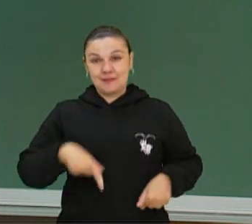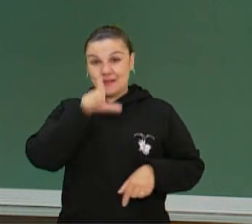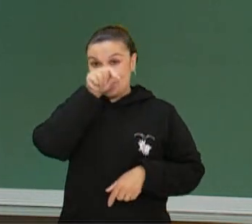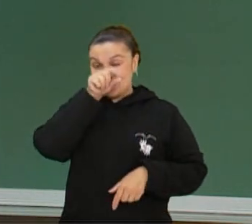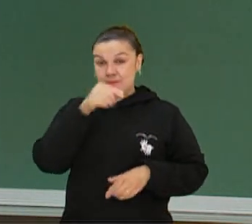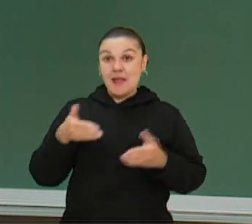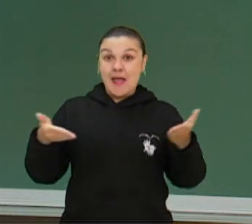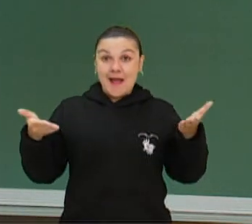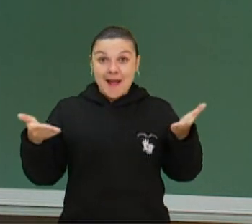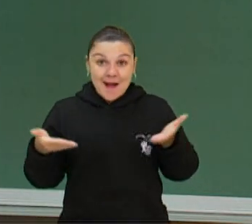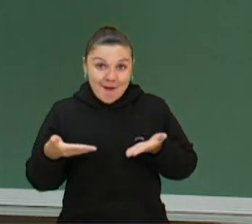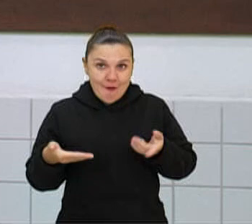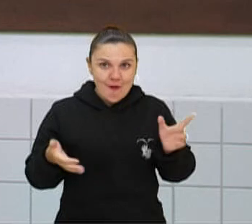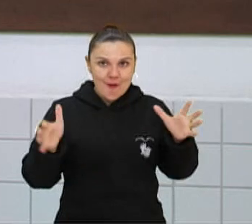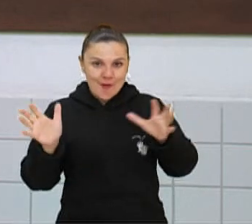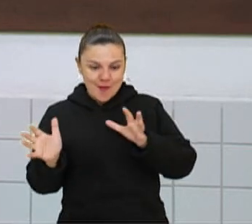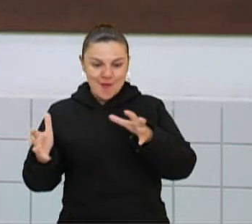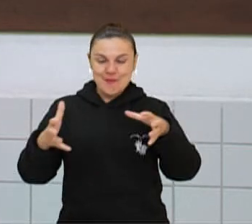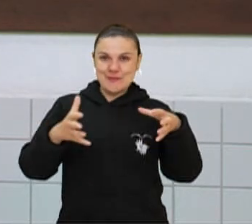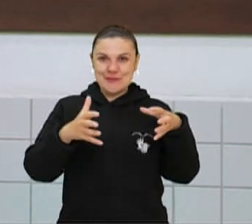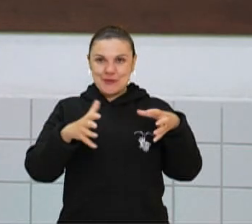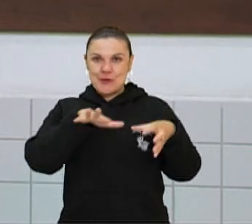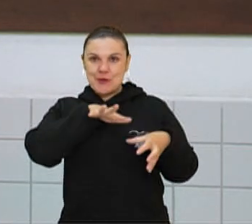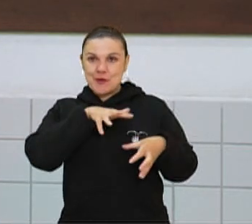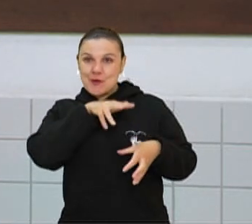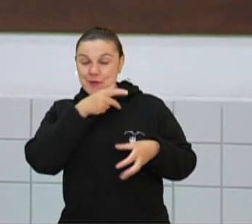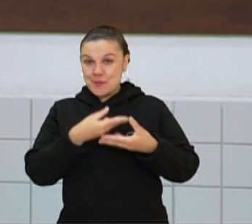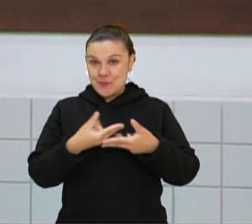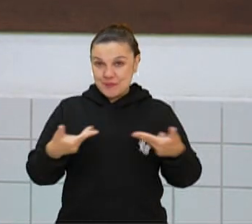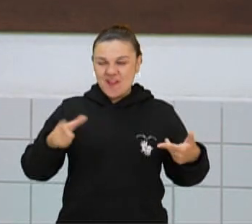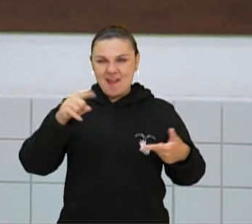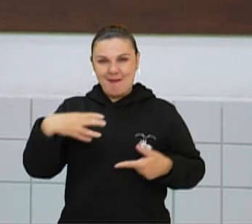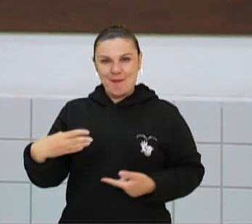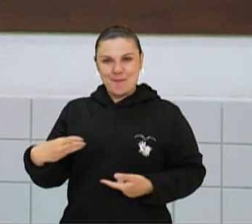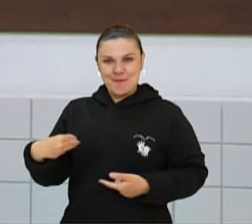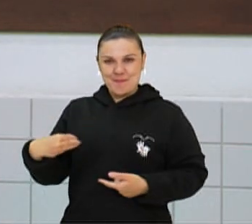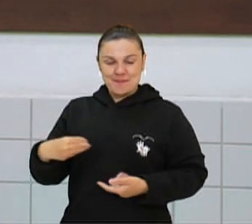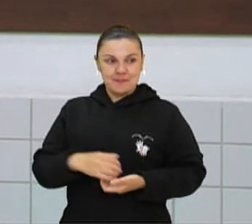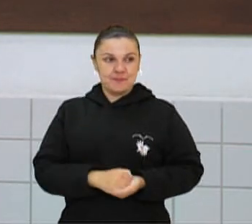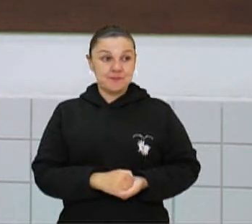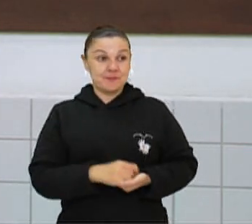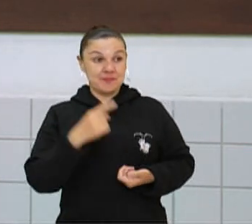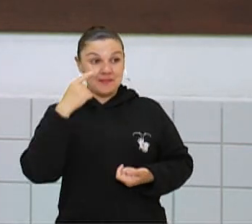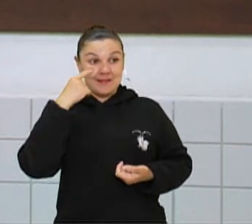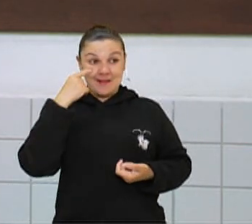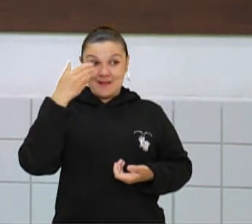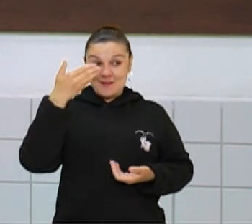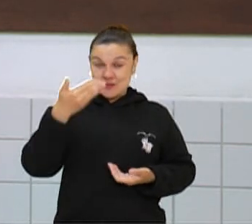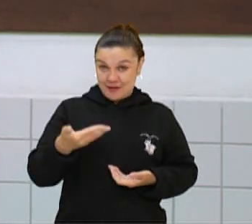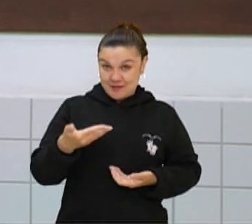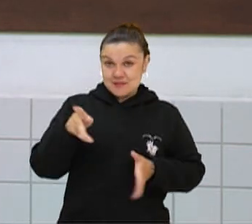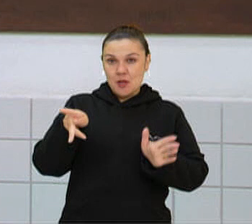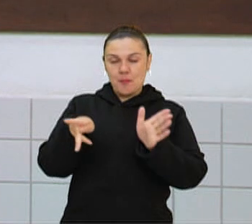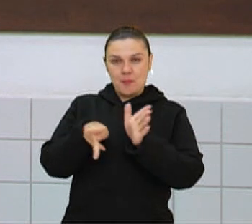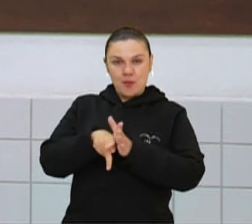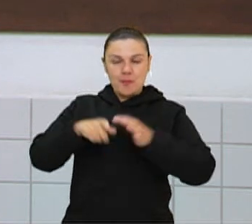trazer para vocês um outro grupo aqui de seres vivos, que são os mamíferos, tá? Então, esse daqui é um bugio ruivo, que